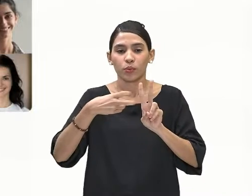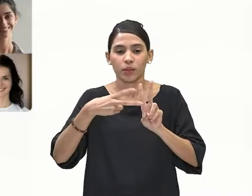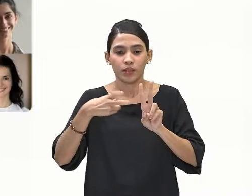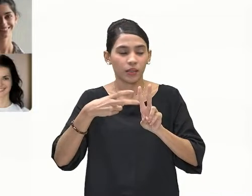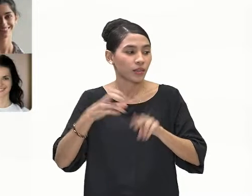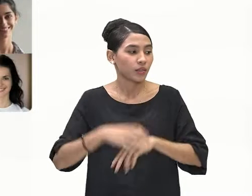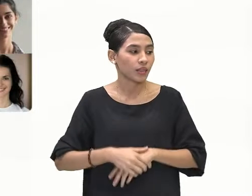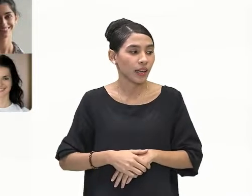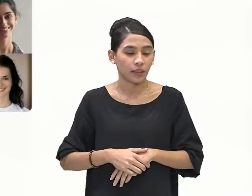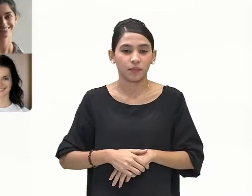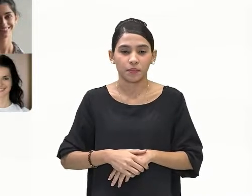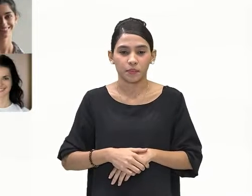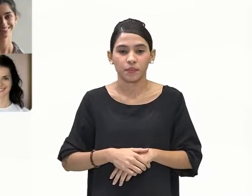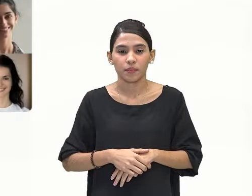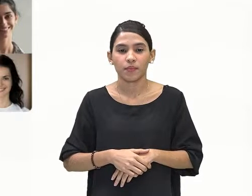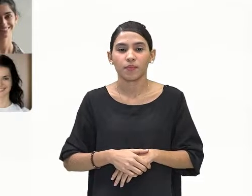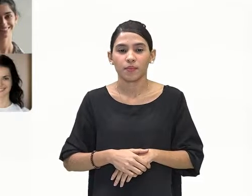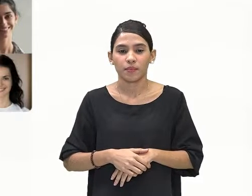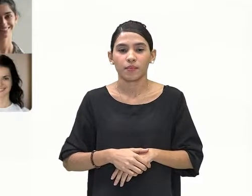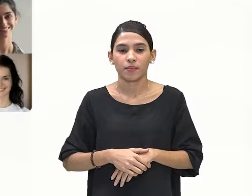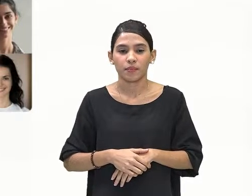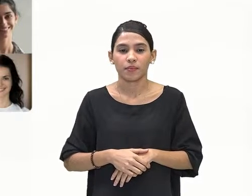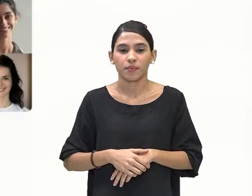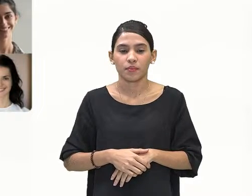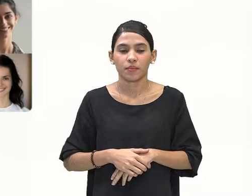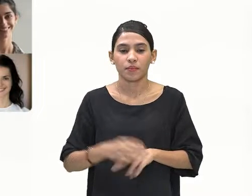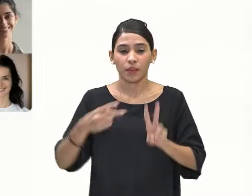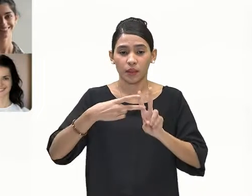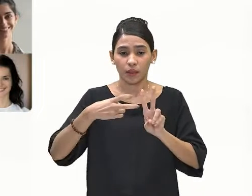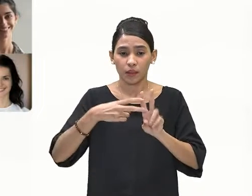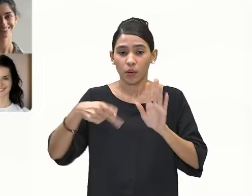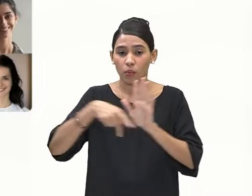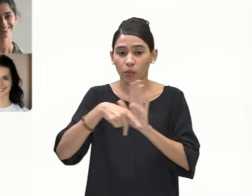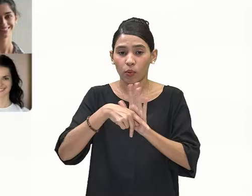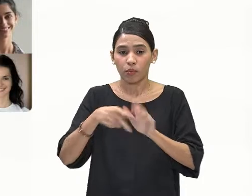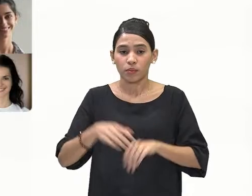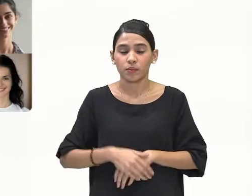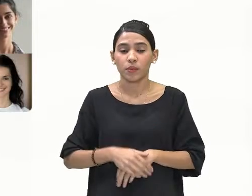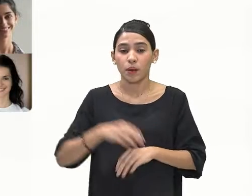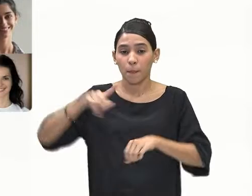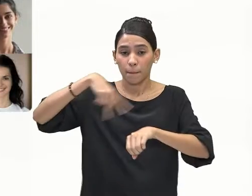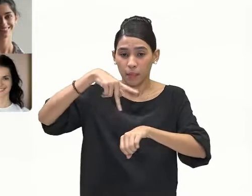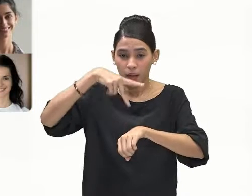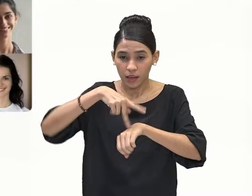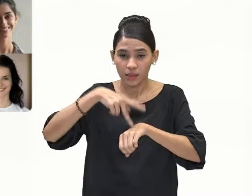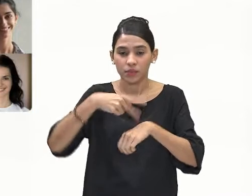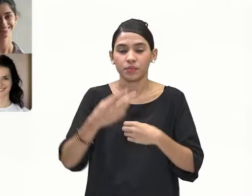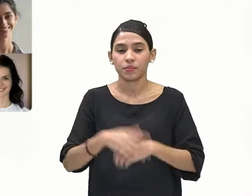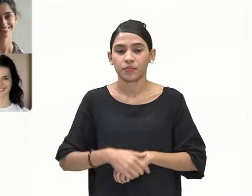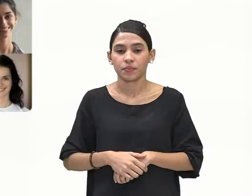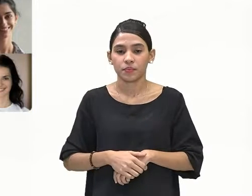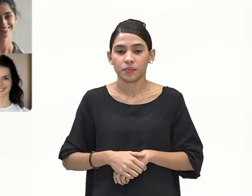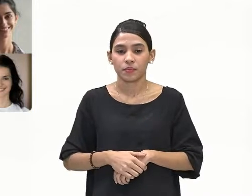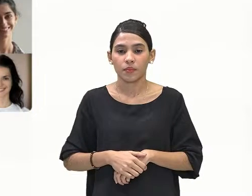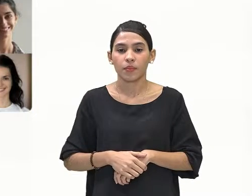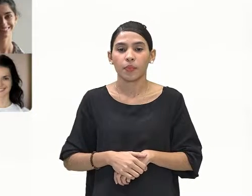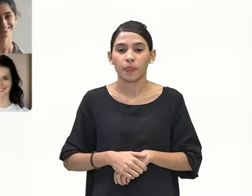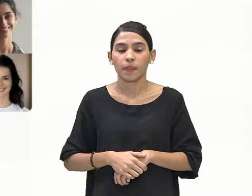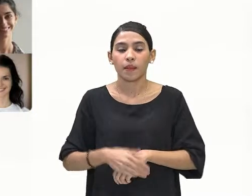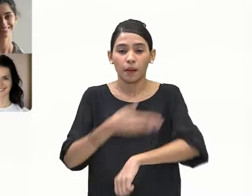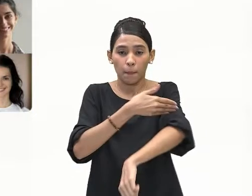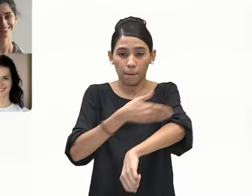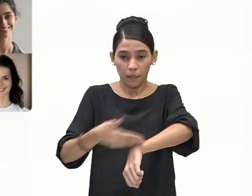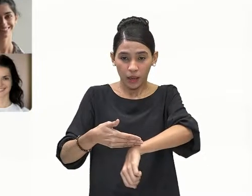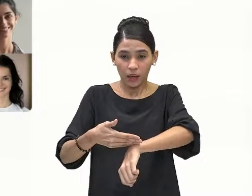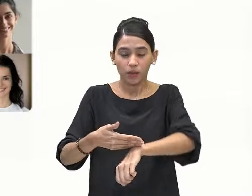que seriam os descendentes dos povos nativos do nosso país, os povos originários. Temos aqui os